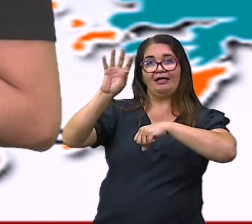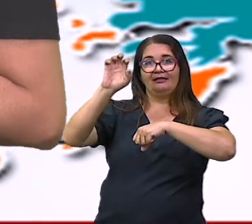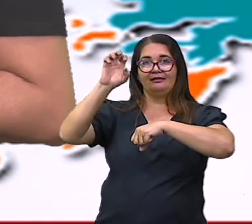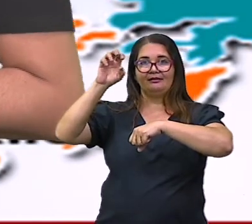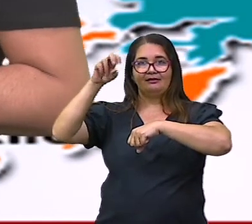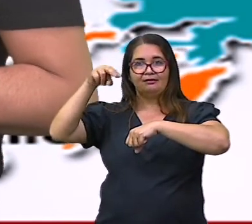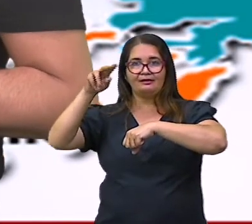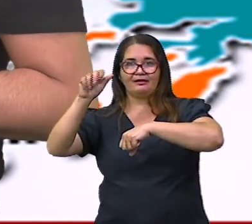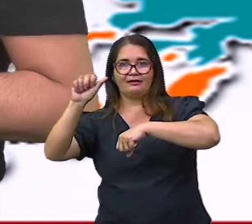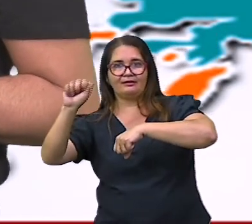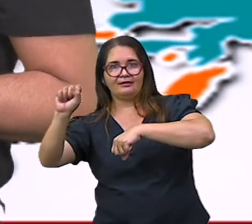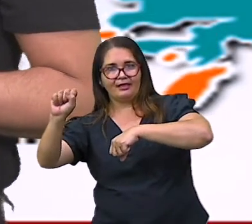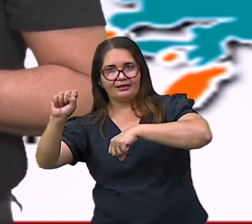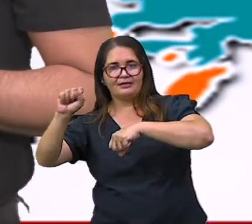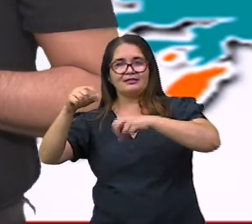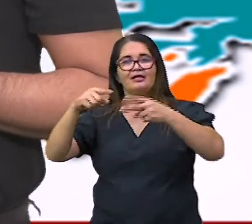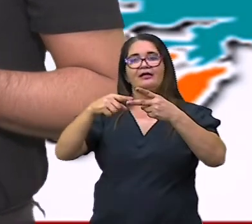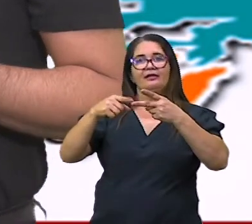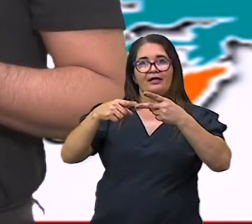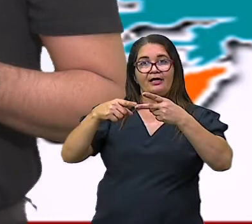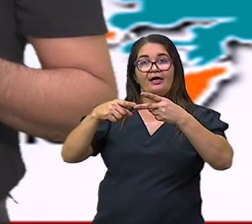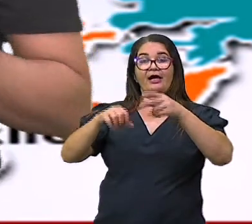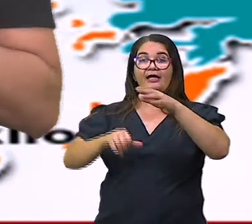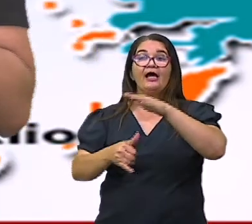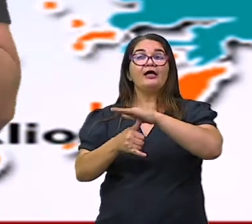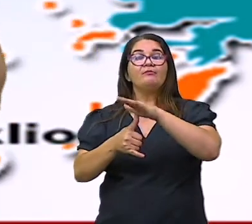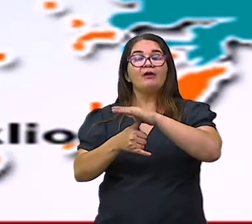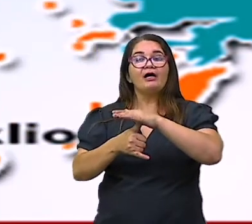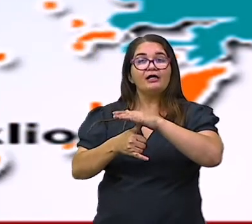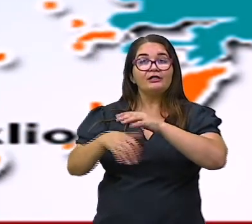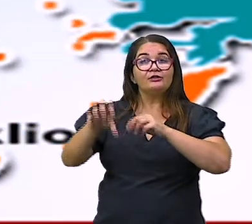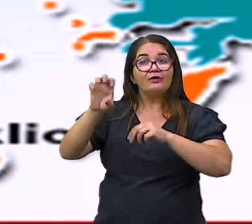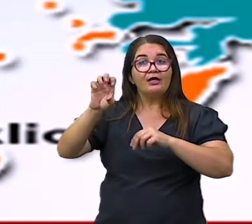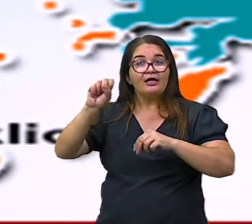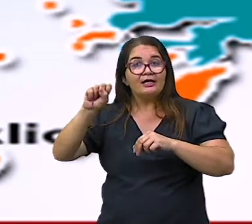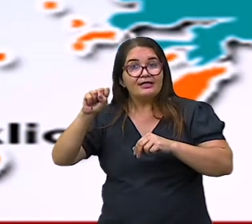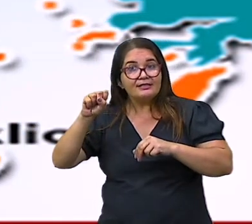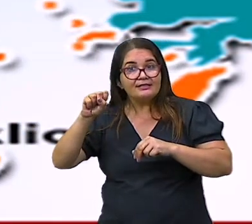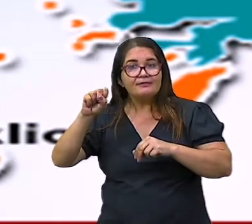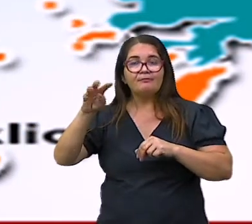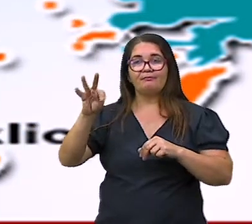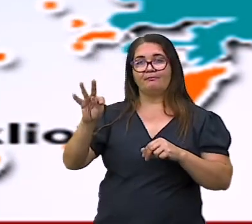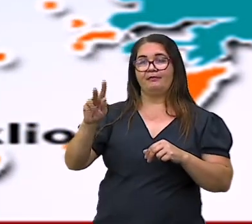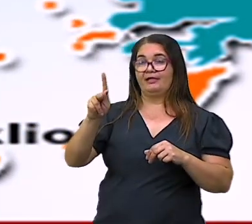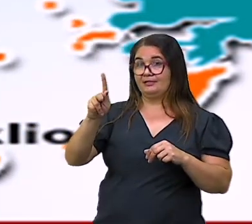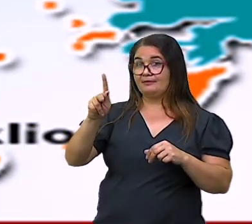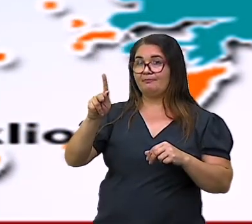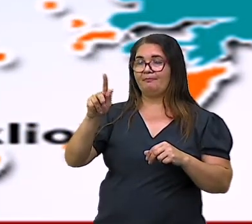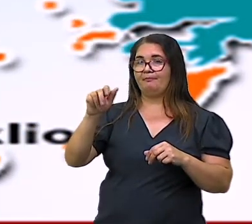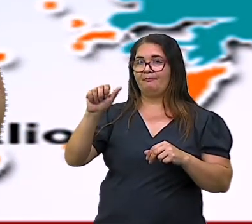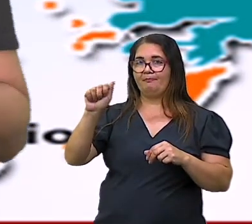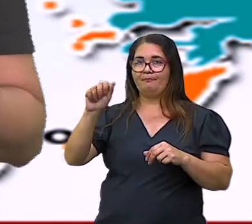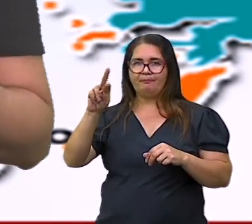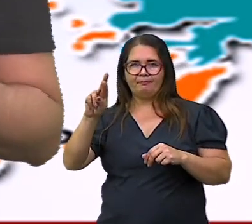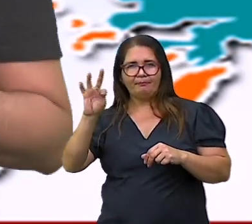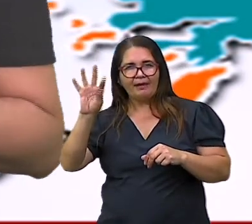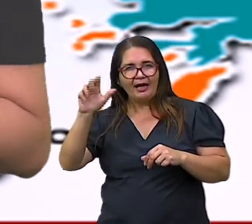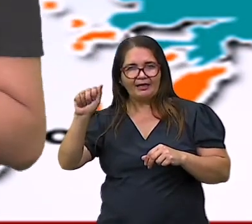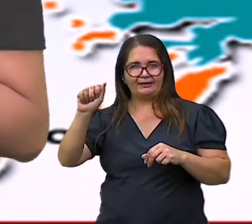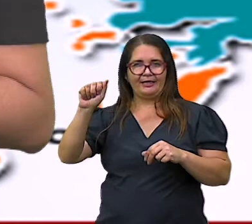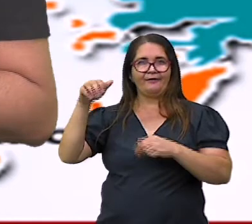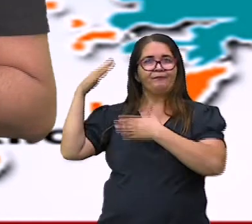cidades, encaradas como estrangeiros, e as mulheres. No caso dos homens, pode-se falar que